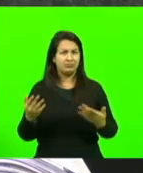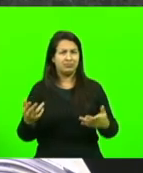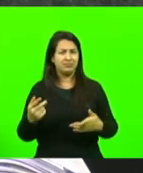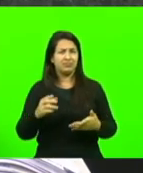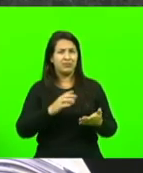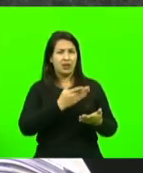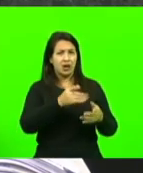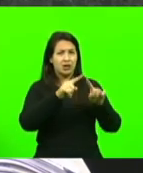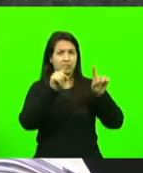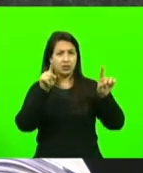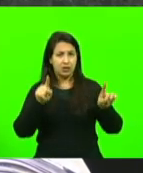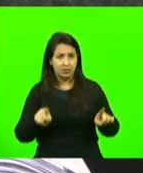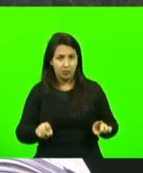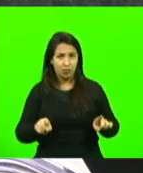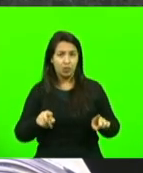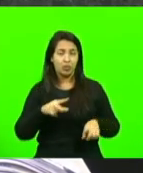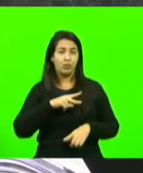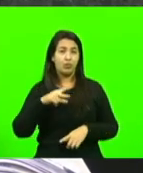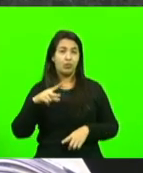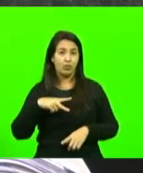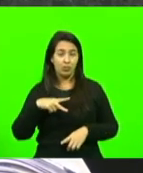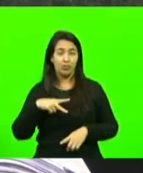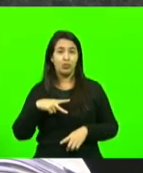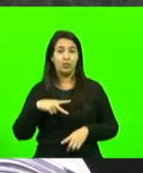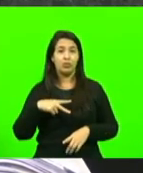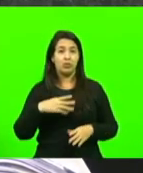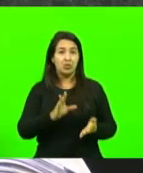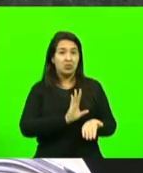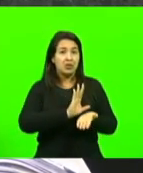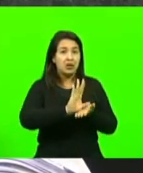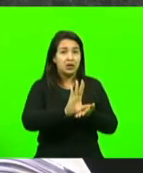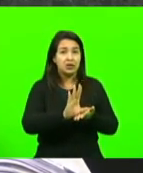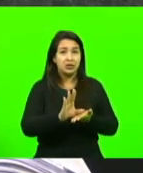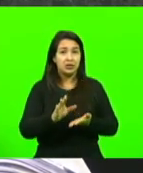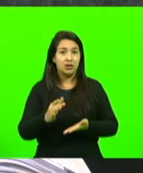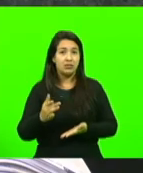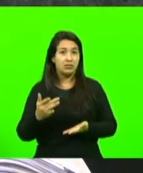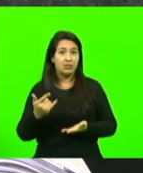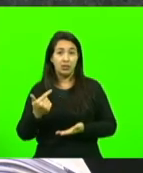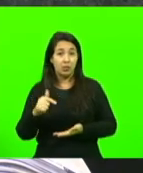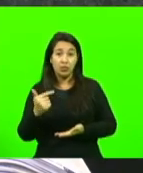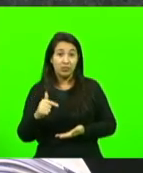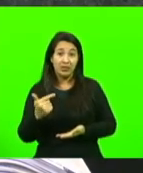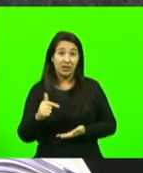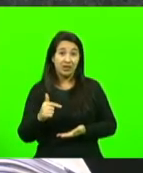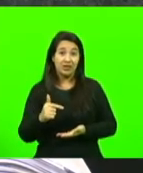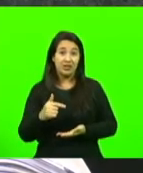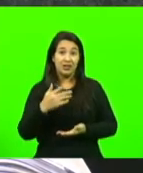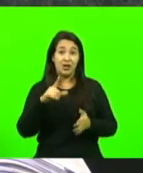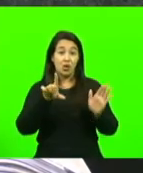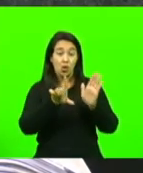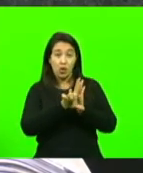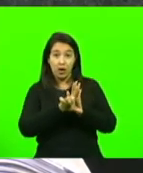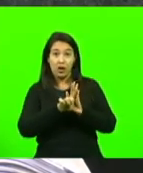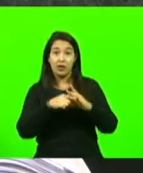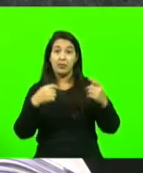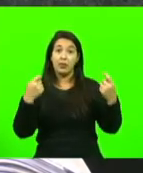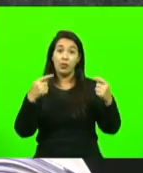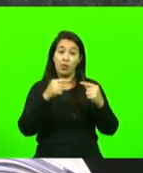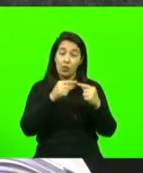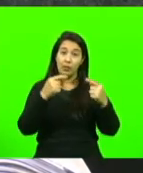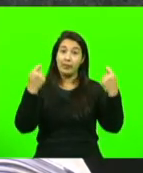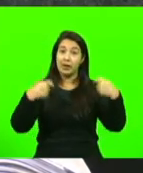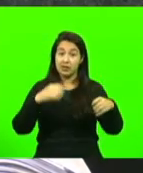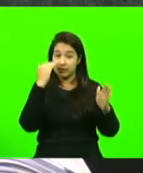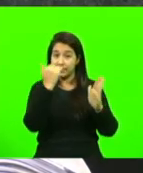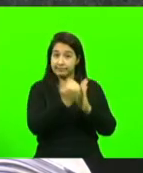da injeção direta ou indireta e receba algo sem previsão legal não pode isso desde a Constituição de 88